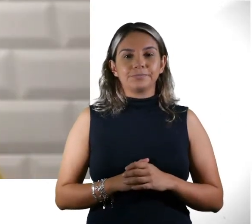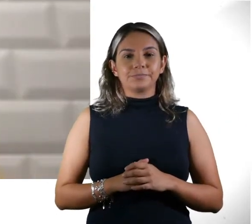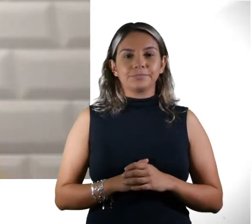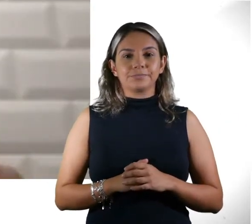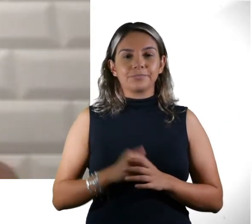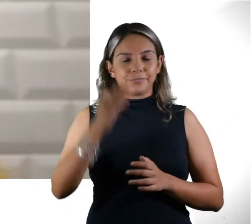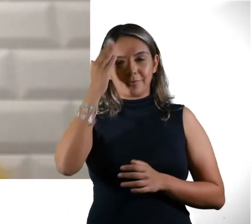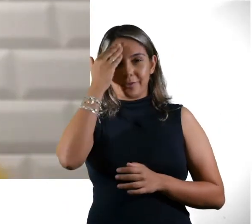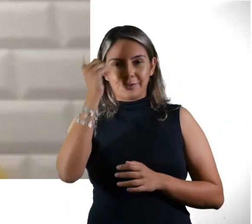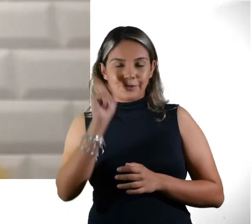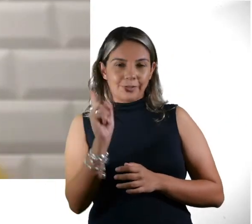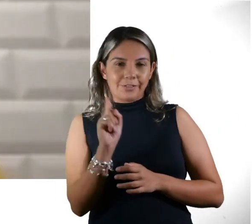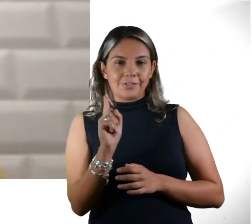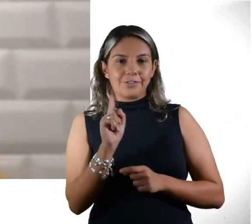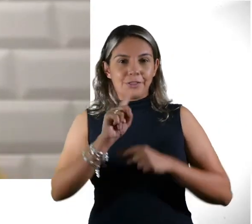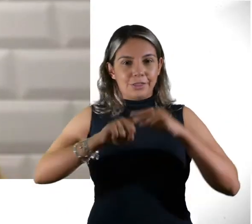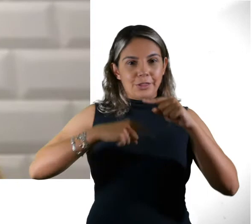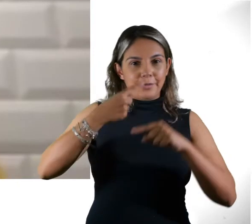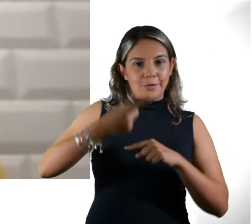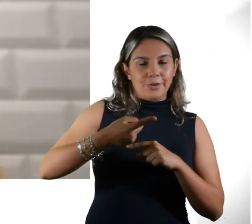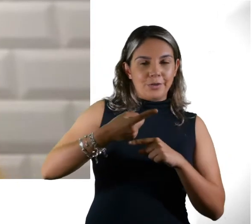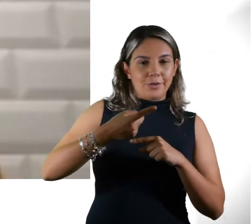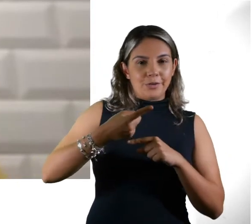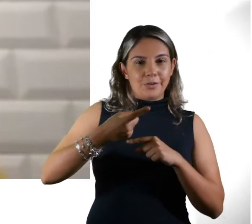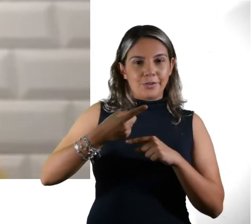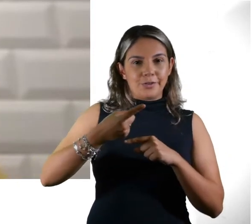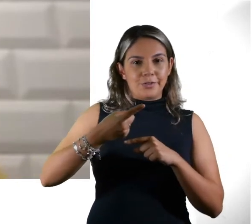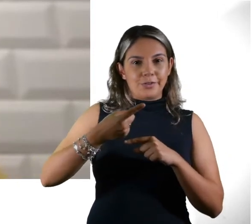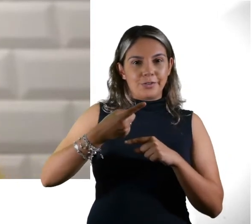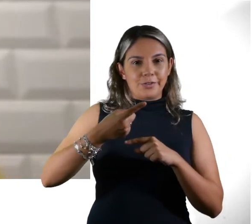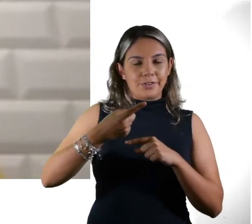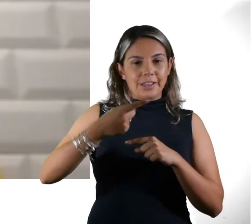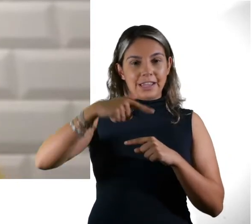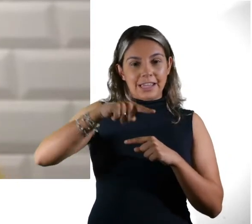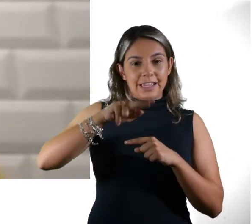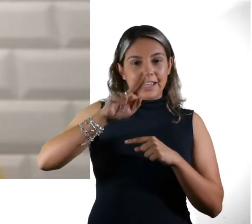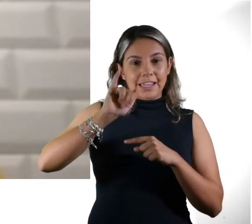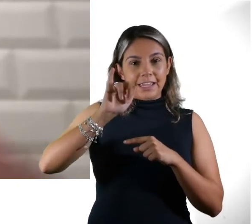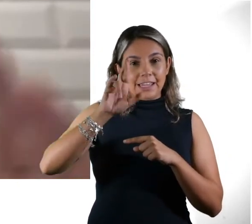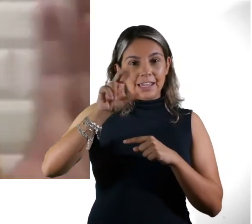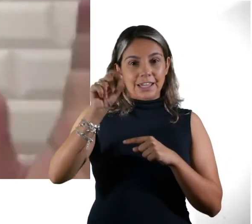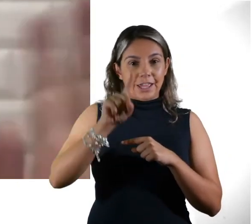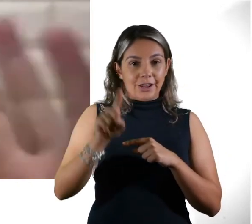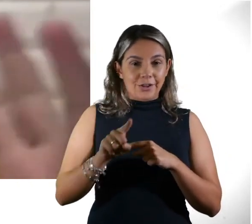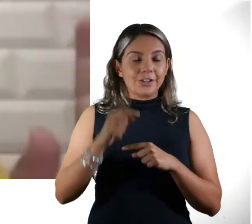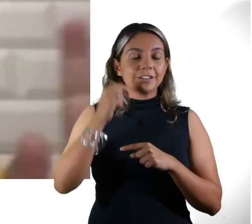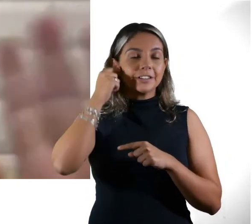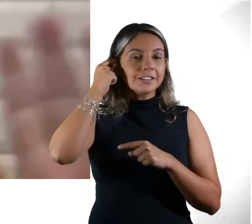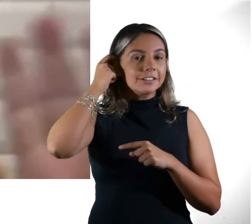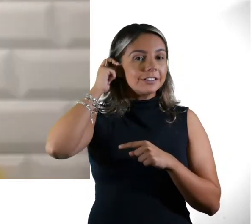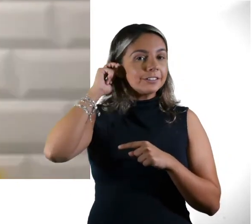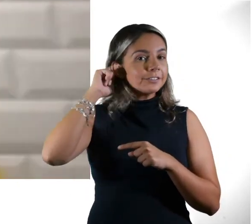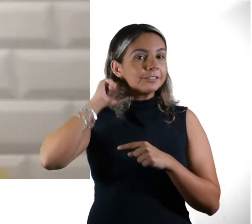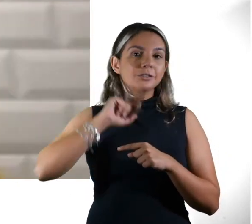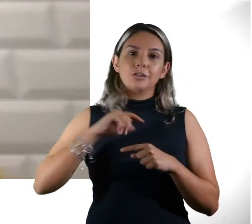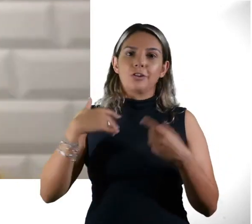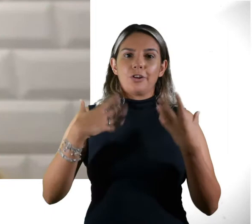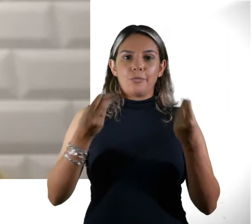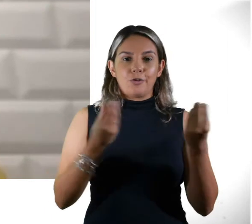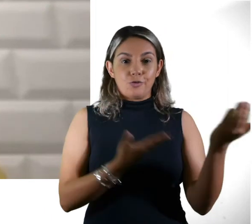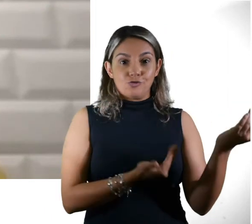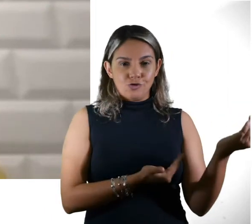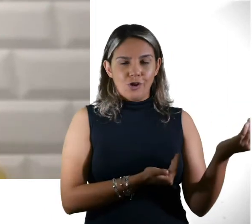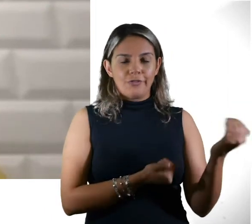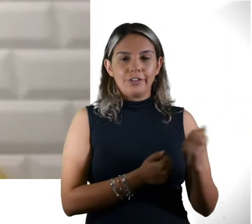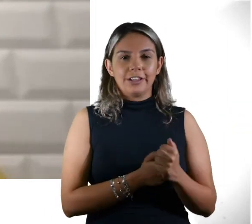Não sei se antes ou depois do Jorge Amado, do Eça de Queiroz, mas foi pela mesma altura. Portanto, eu era muito